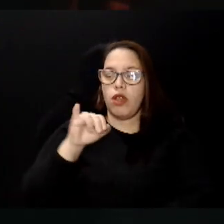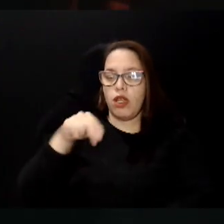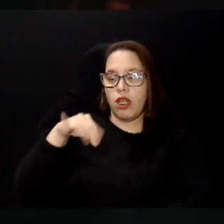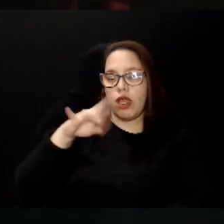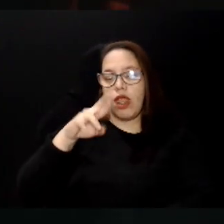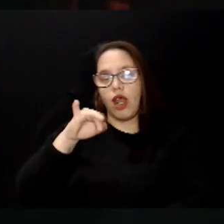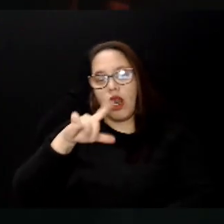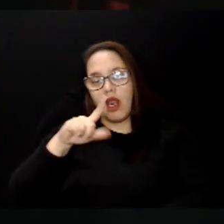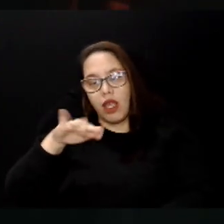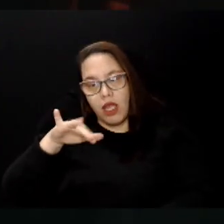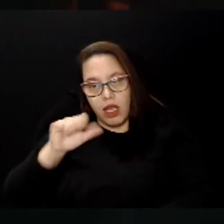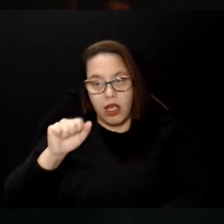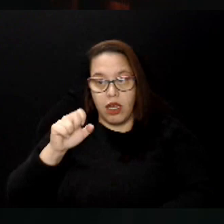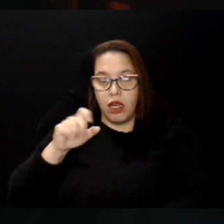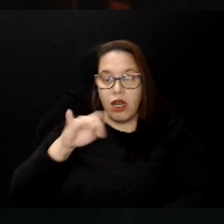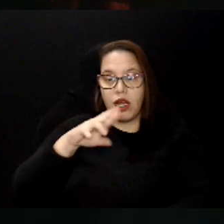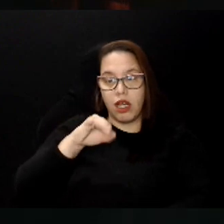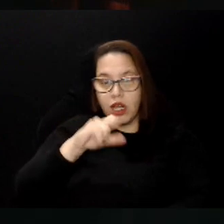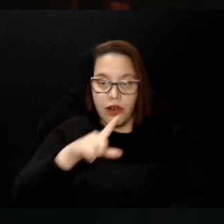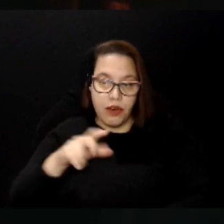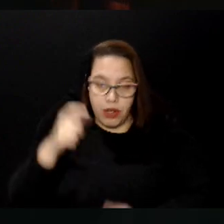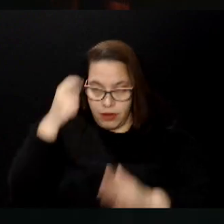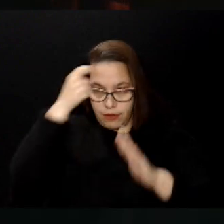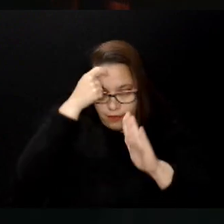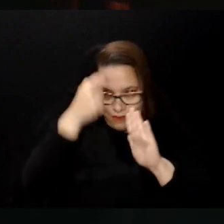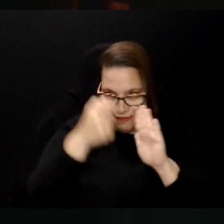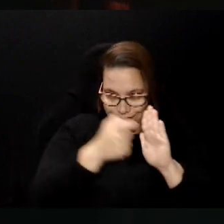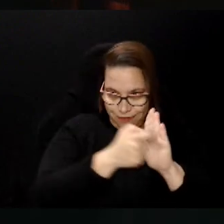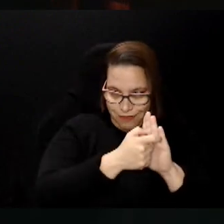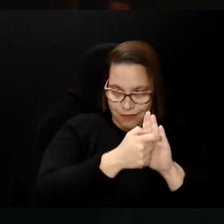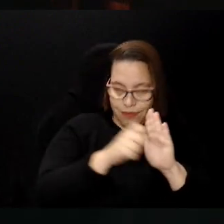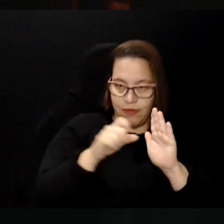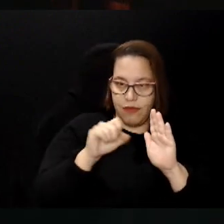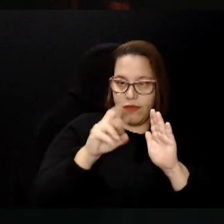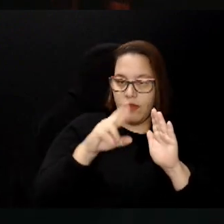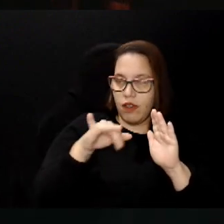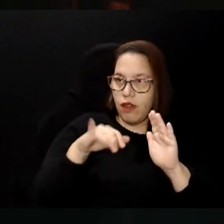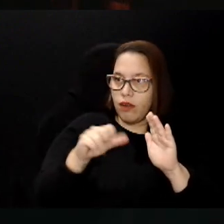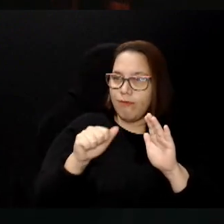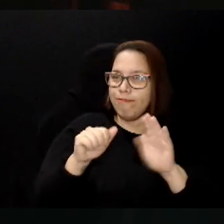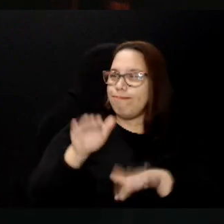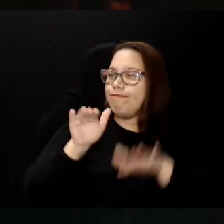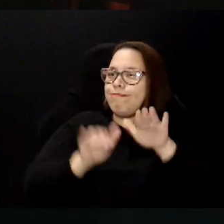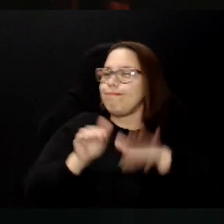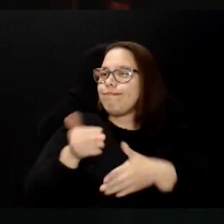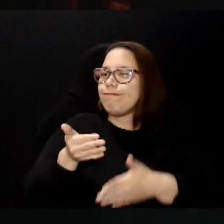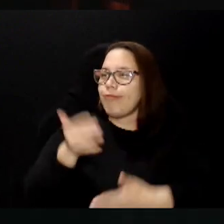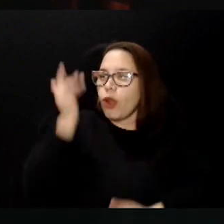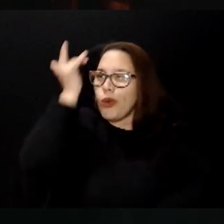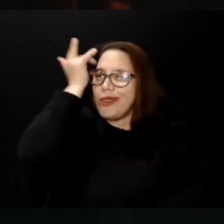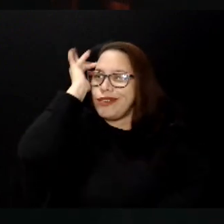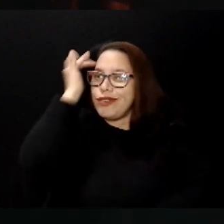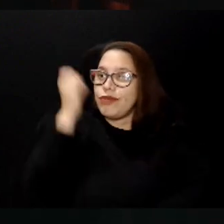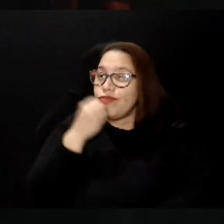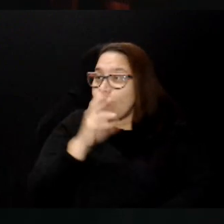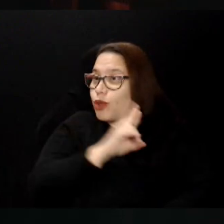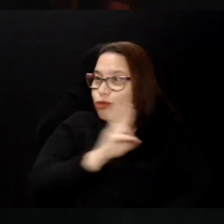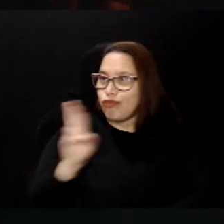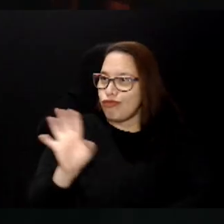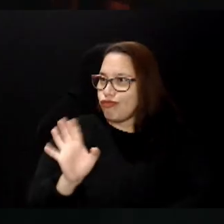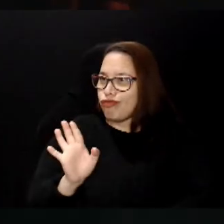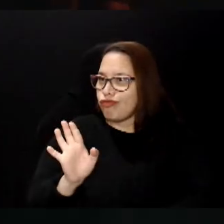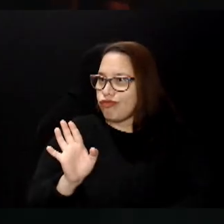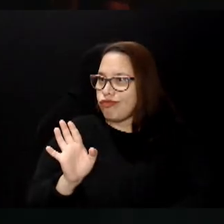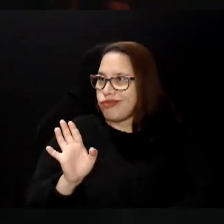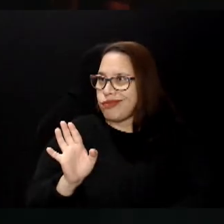peso, né? Soraya, que de repente a gente acha que está tudo resolvido por ela.